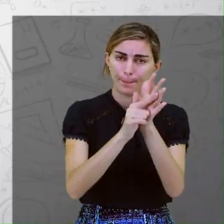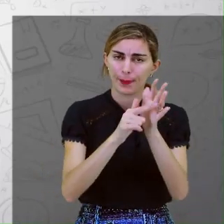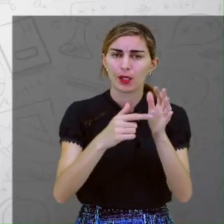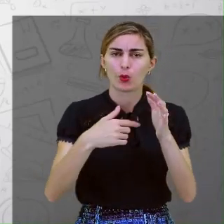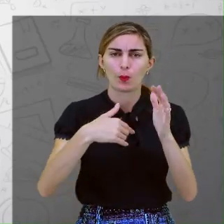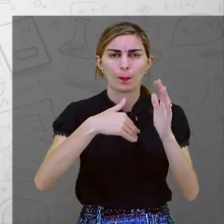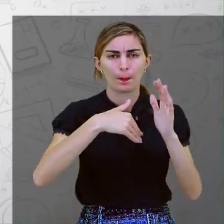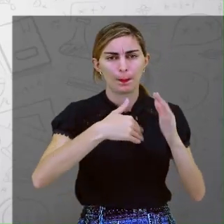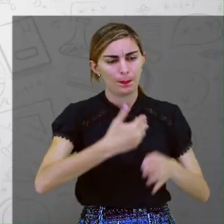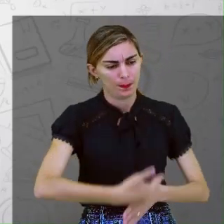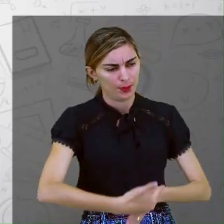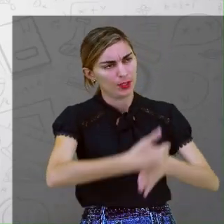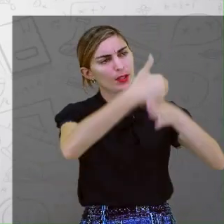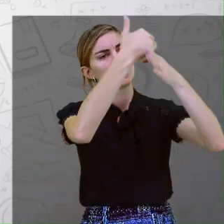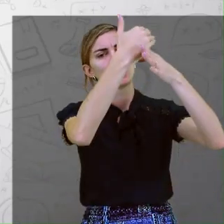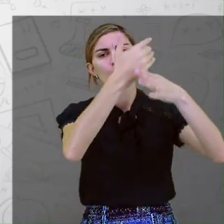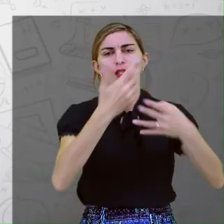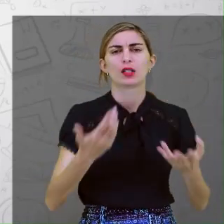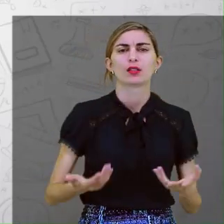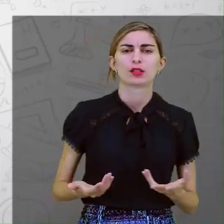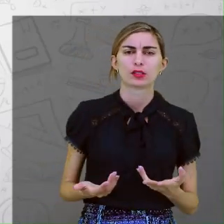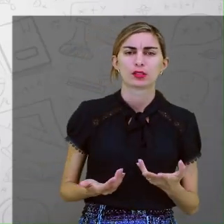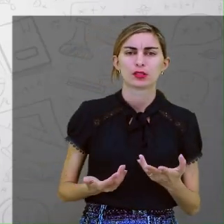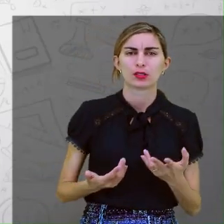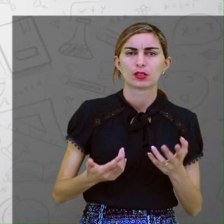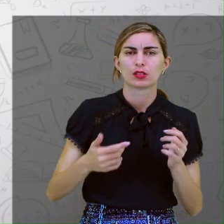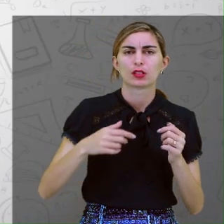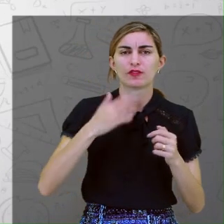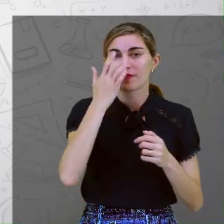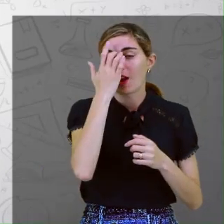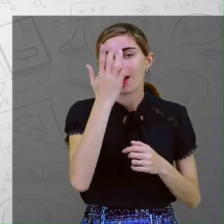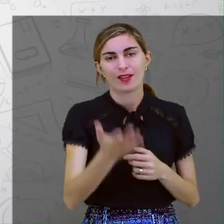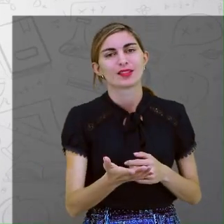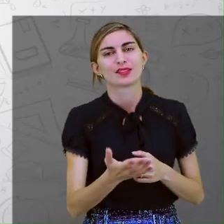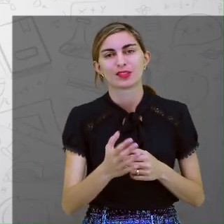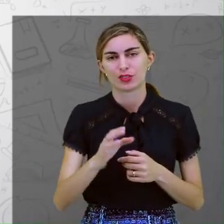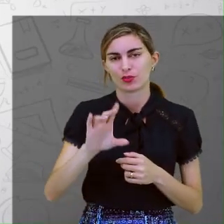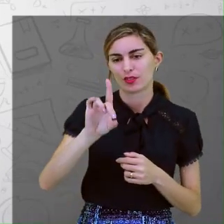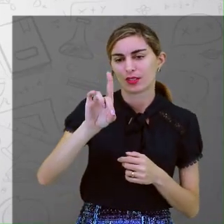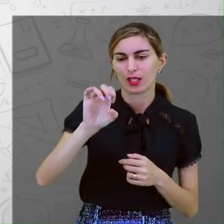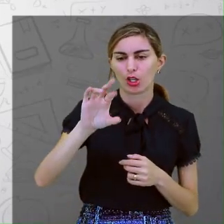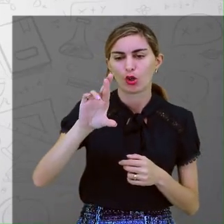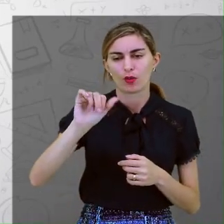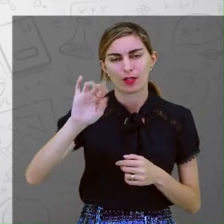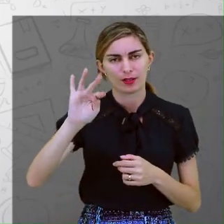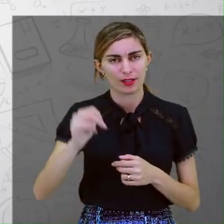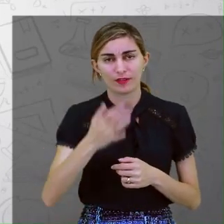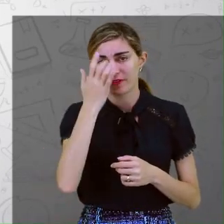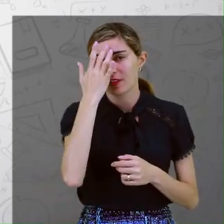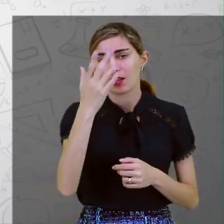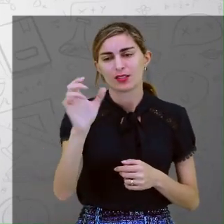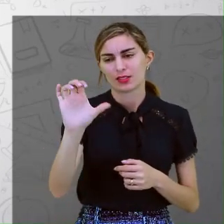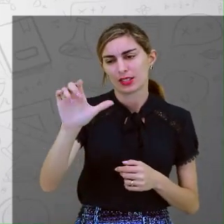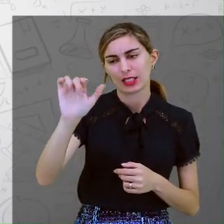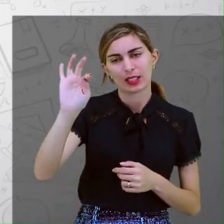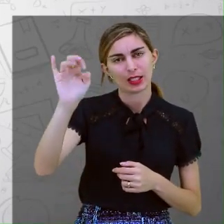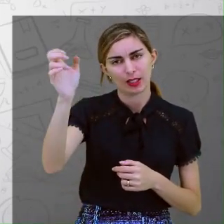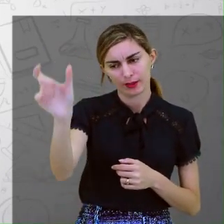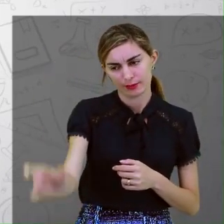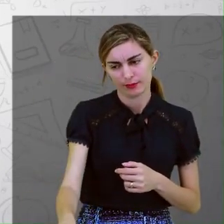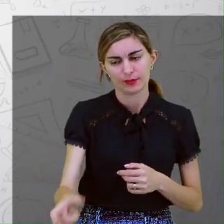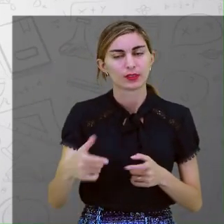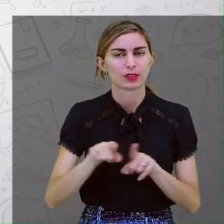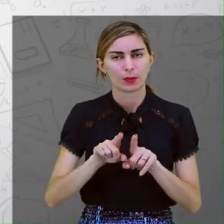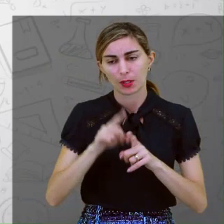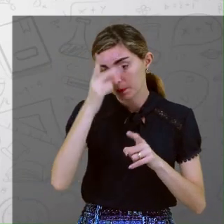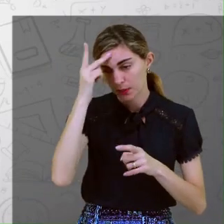elementos decorativos, e aí também é uma forma de facilitar tanto para o cliente, principalmente para o cliente, quanto para os